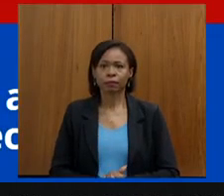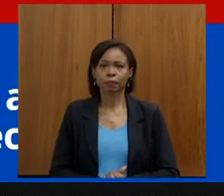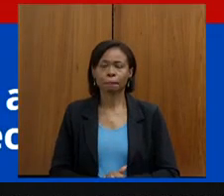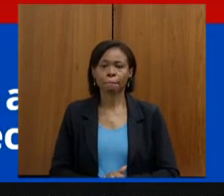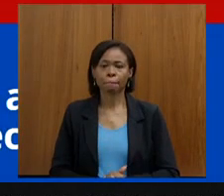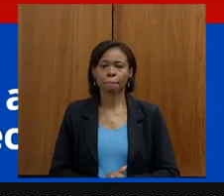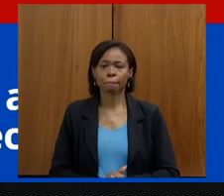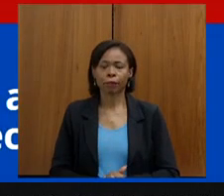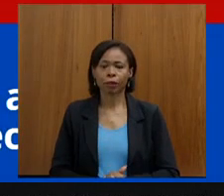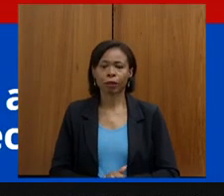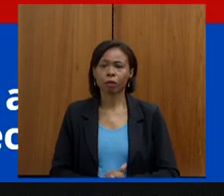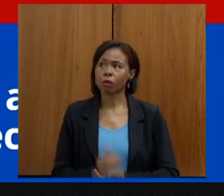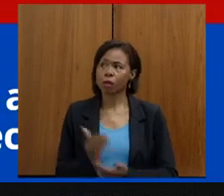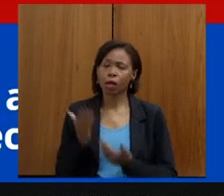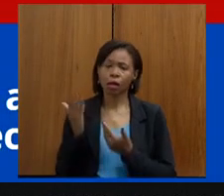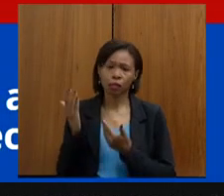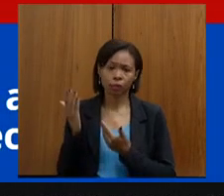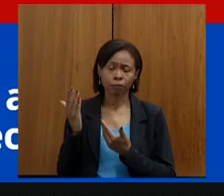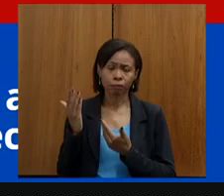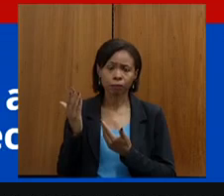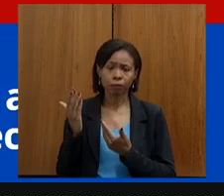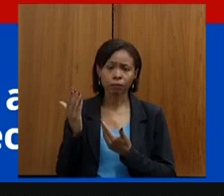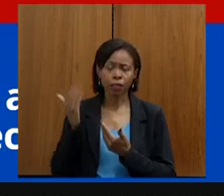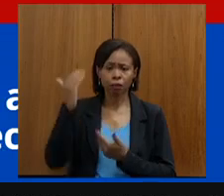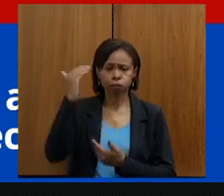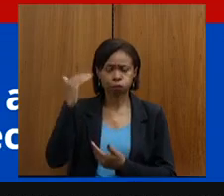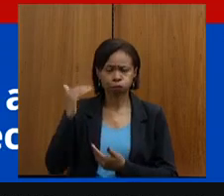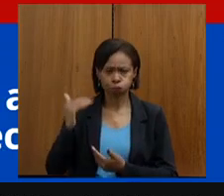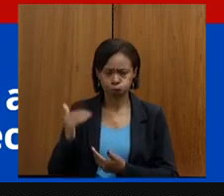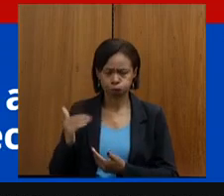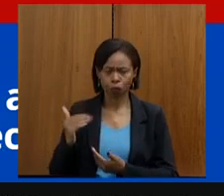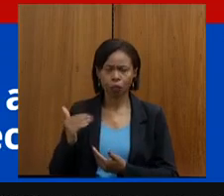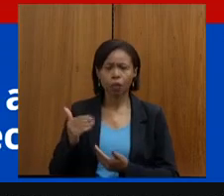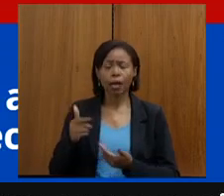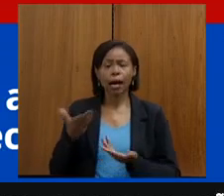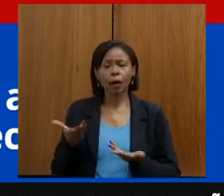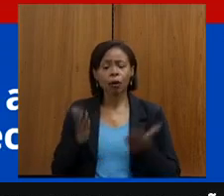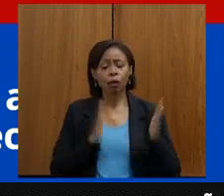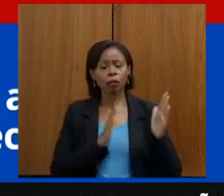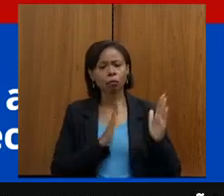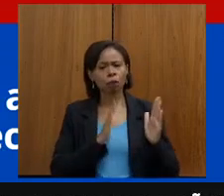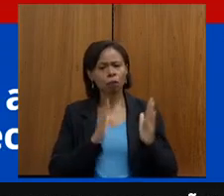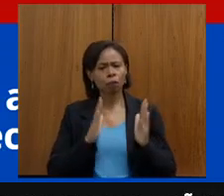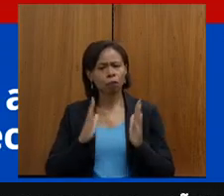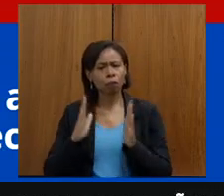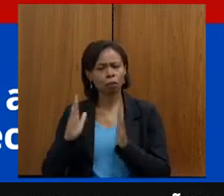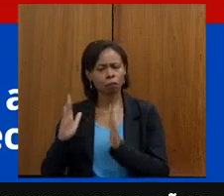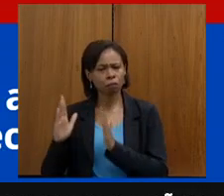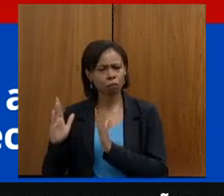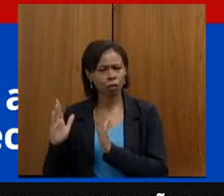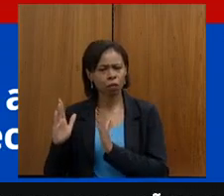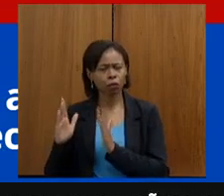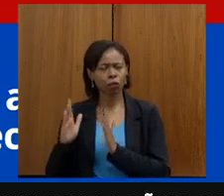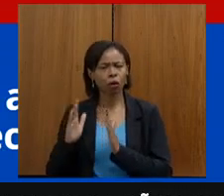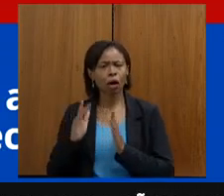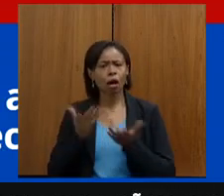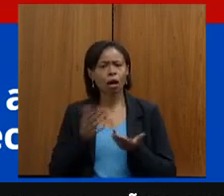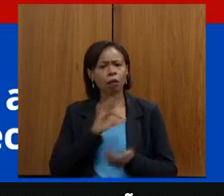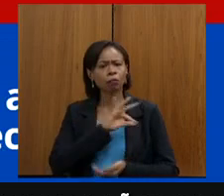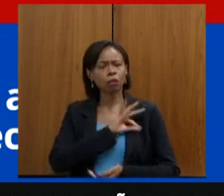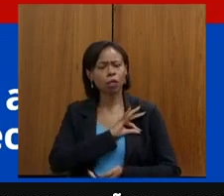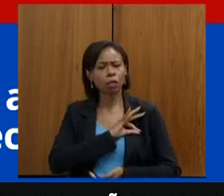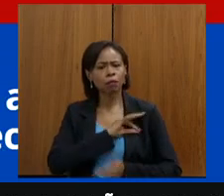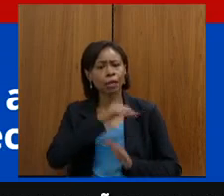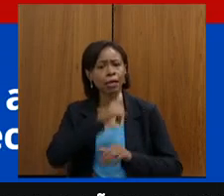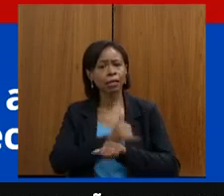É nesse nesse nesse nesse período né da PM fez a estratégia é dela seguindo